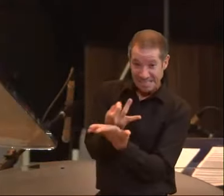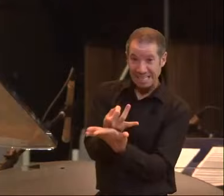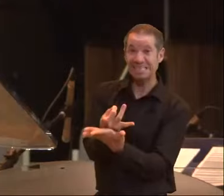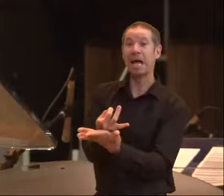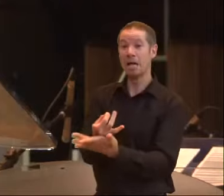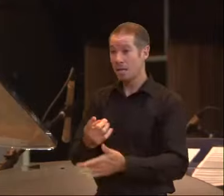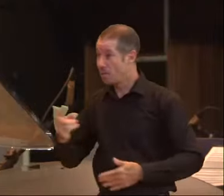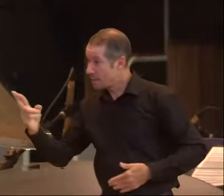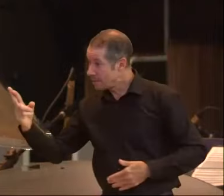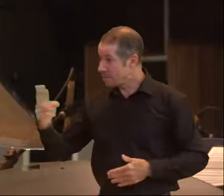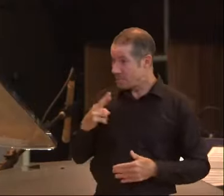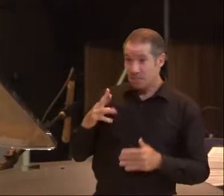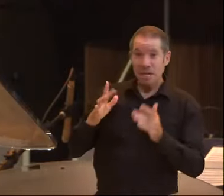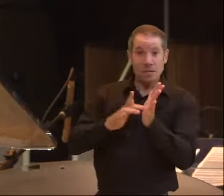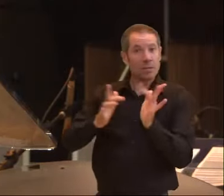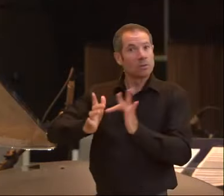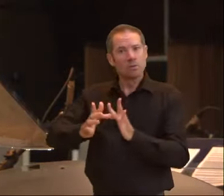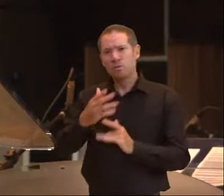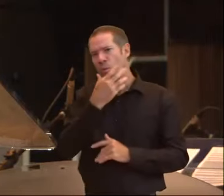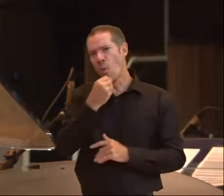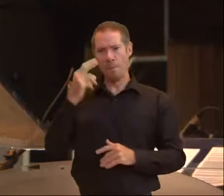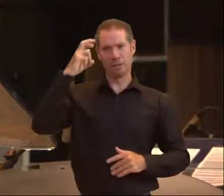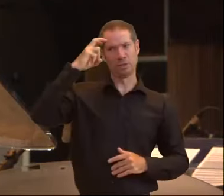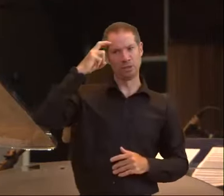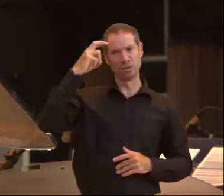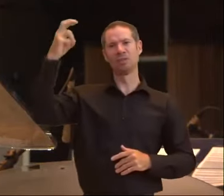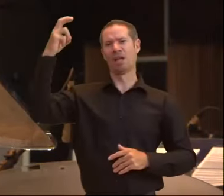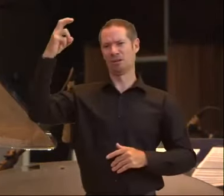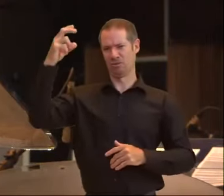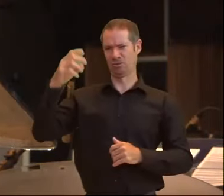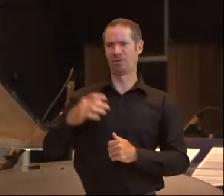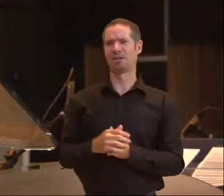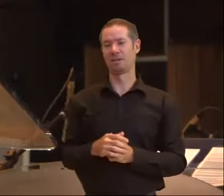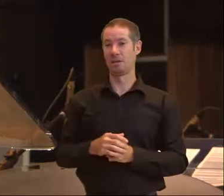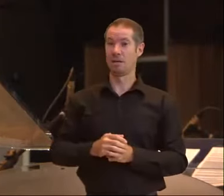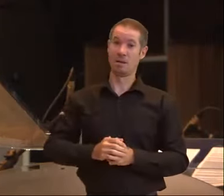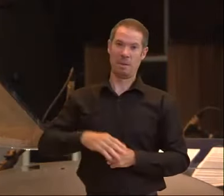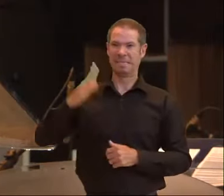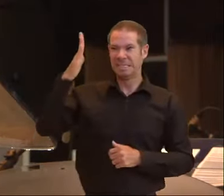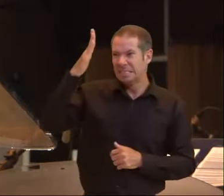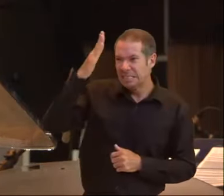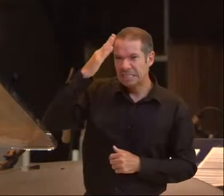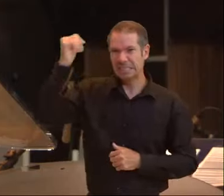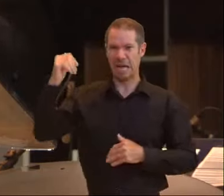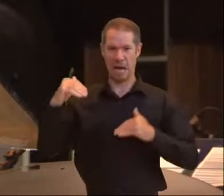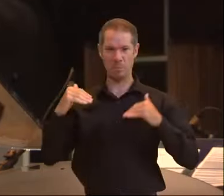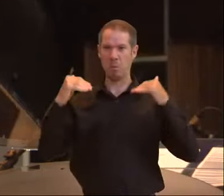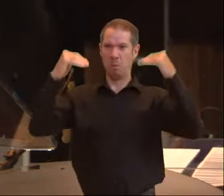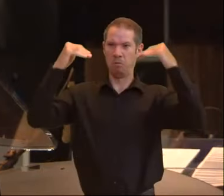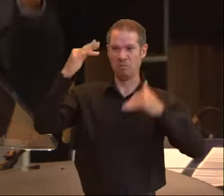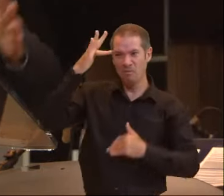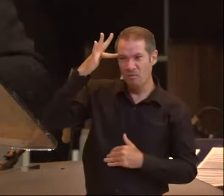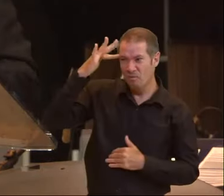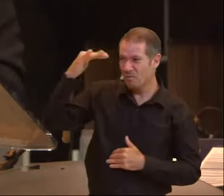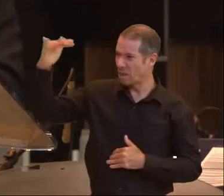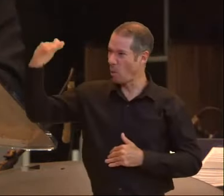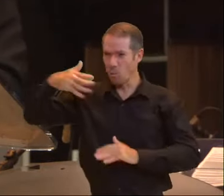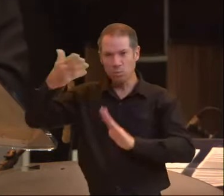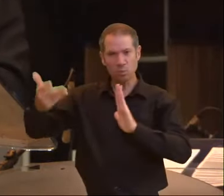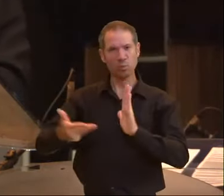eles vão dizer que Jesus foi um homem muito inteligente, o maior sábio, o maior filósofo, o maior